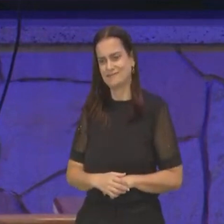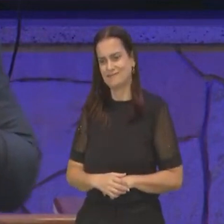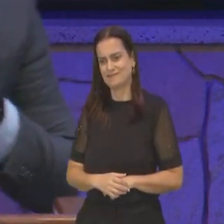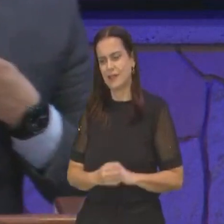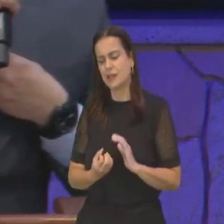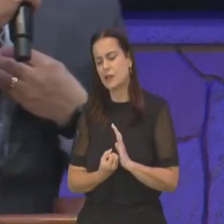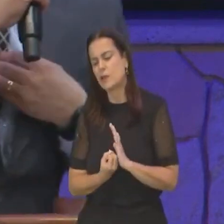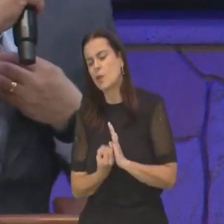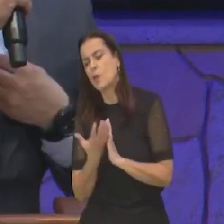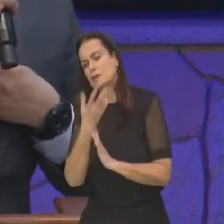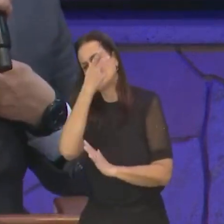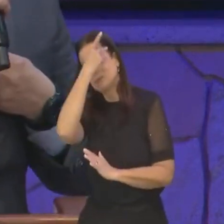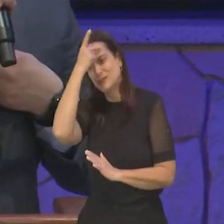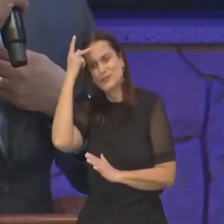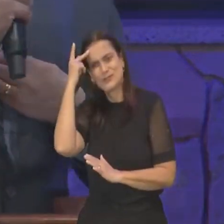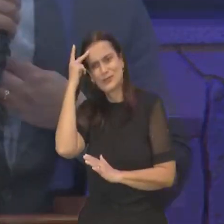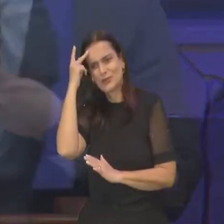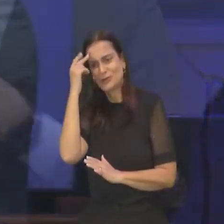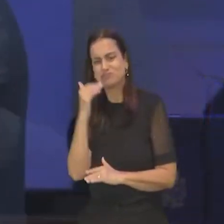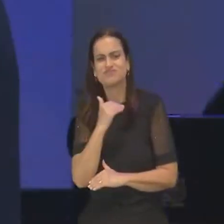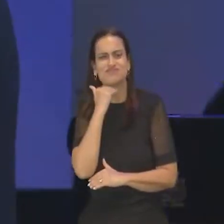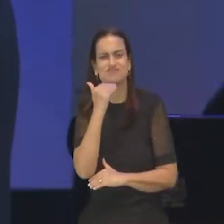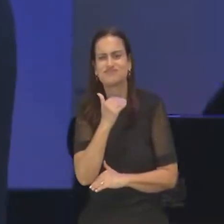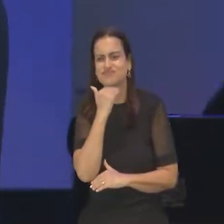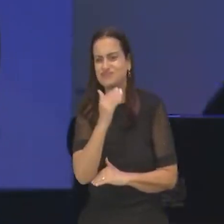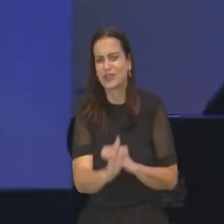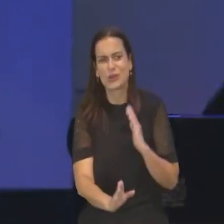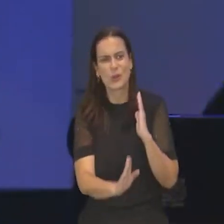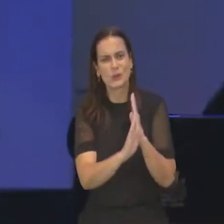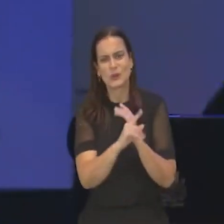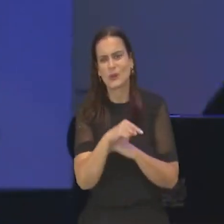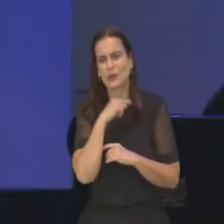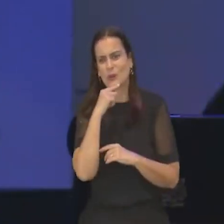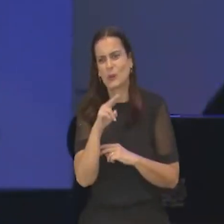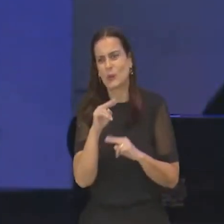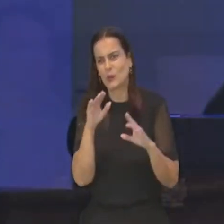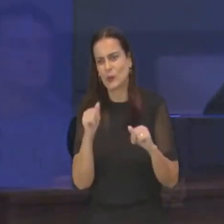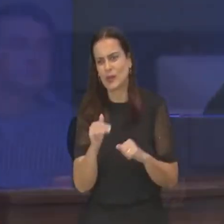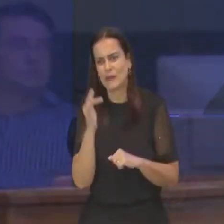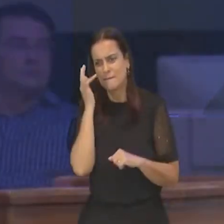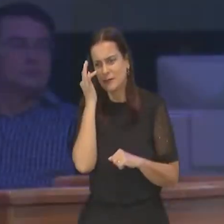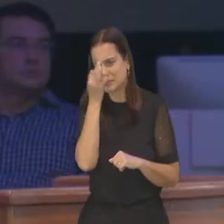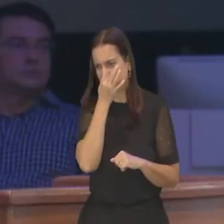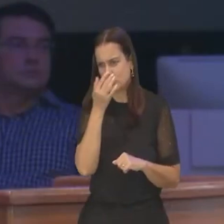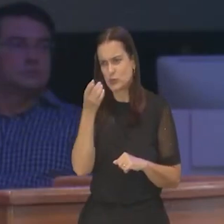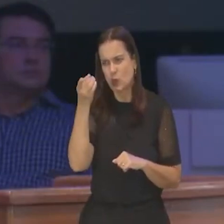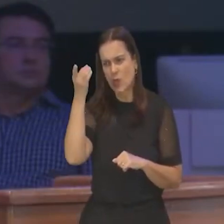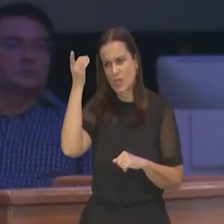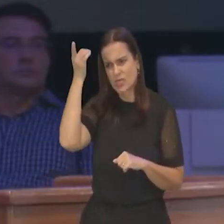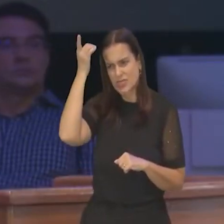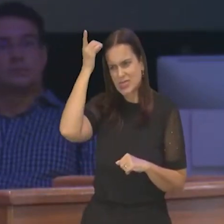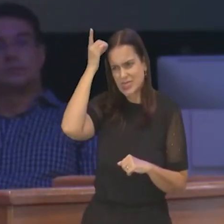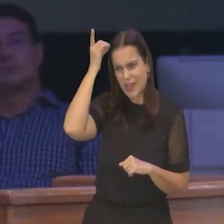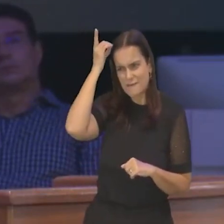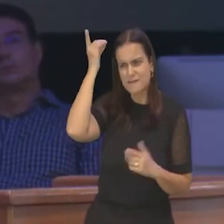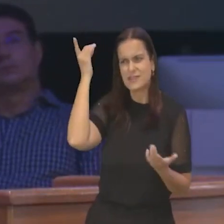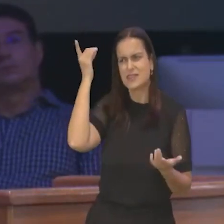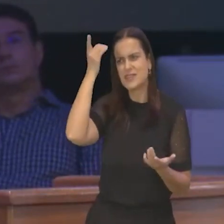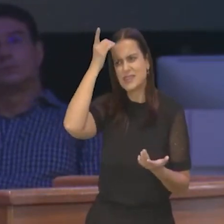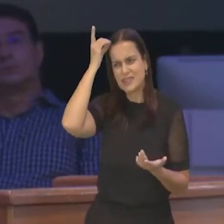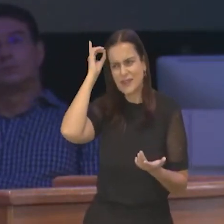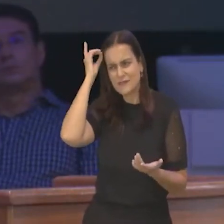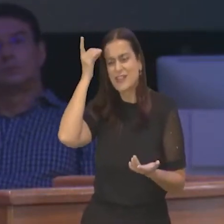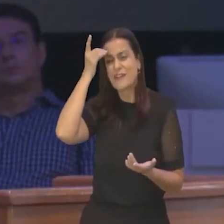Quantas pessoas eu não terei acesso? Quantas pessoas o pastor Francisco, o pastor Davi, pastor